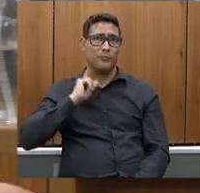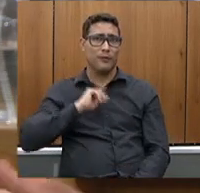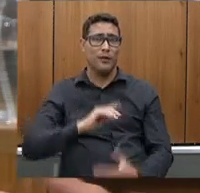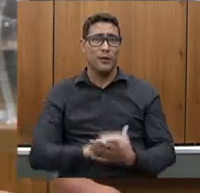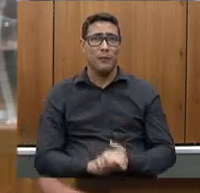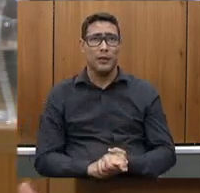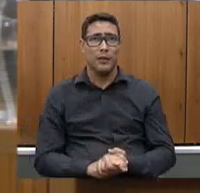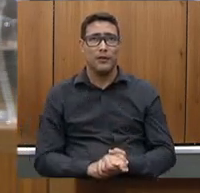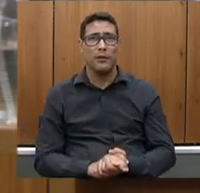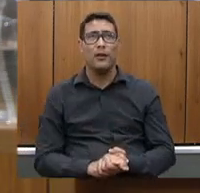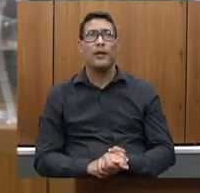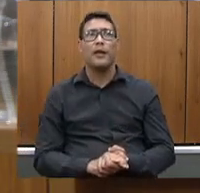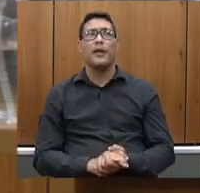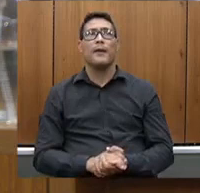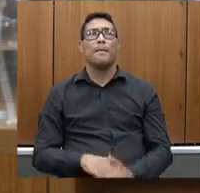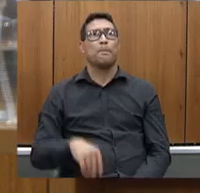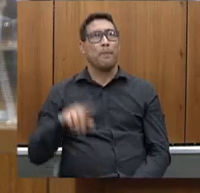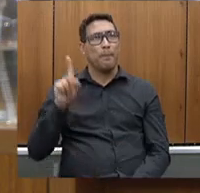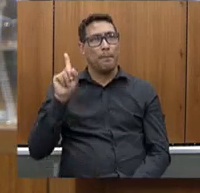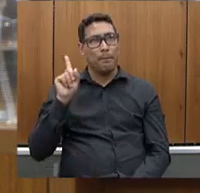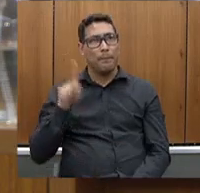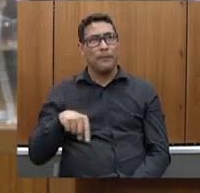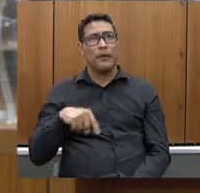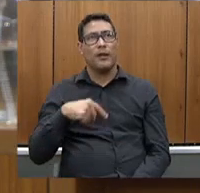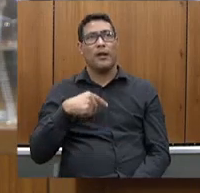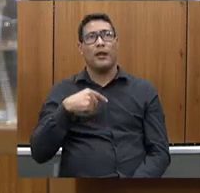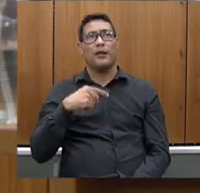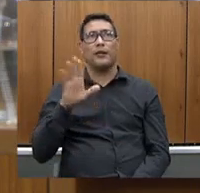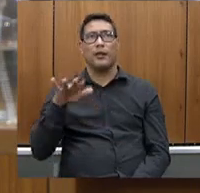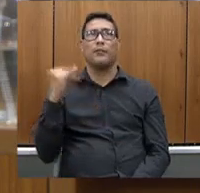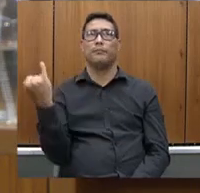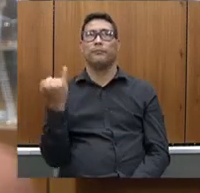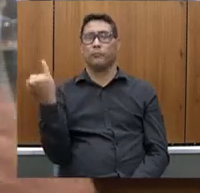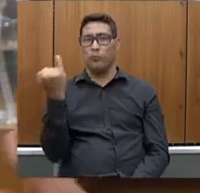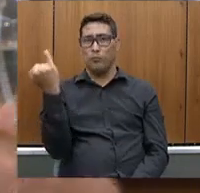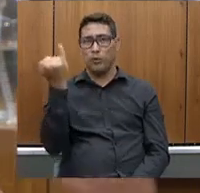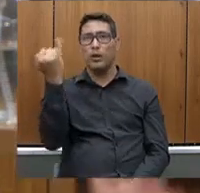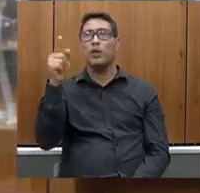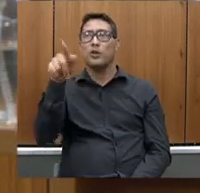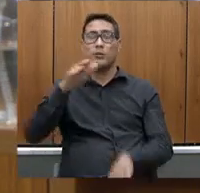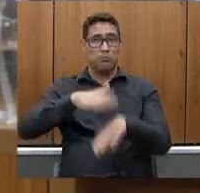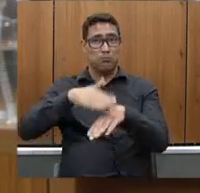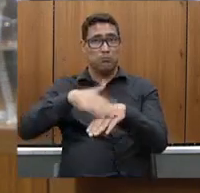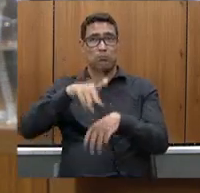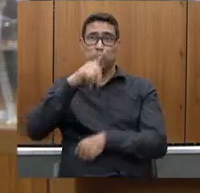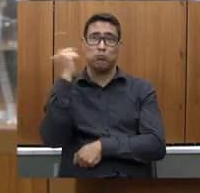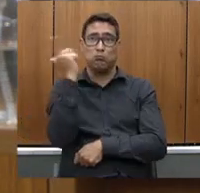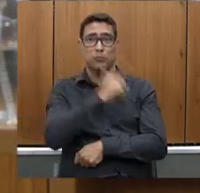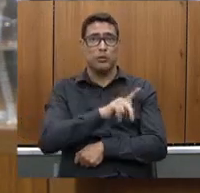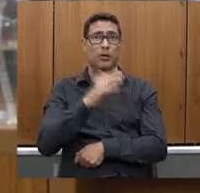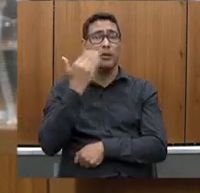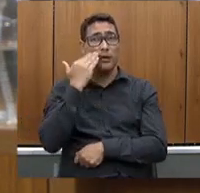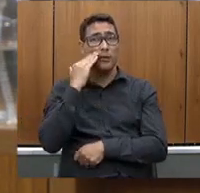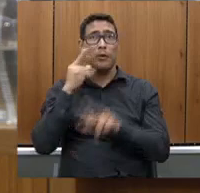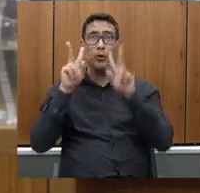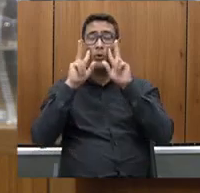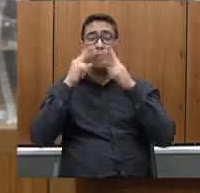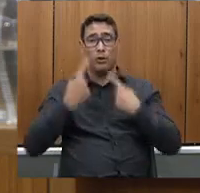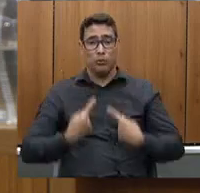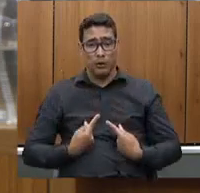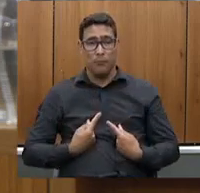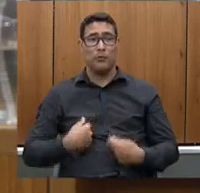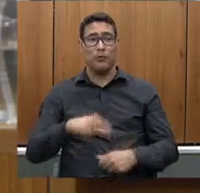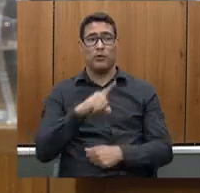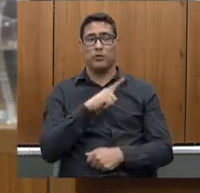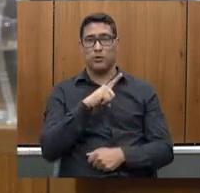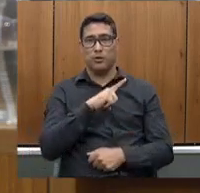é de tamanho que seria muito importante que vocês conseguirem saber o reconhecimento que a gente